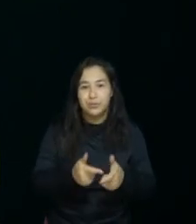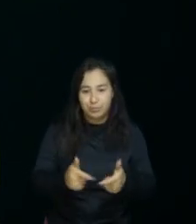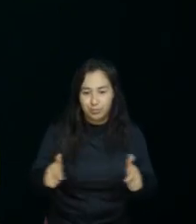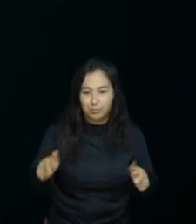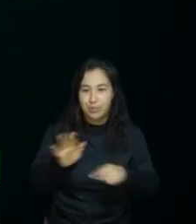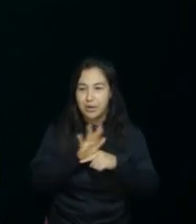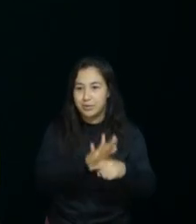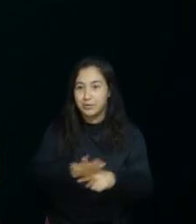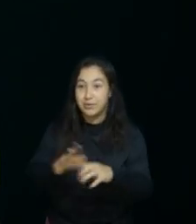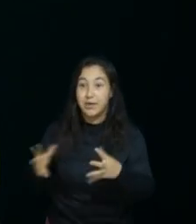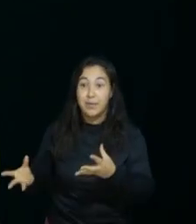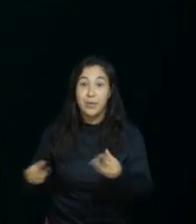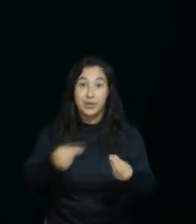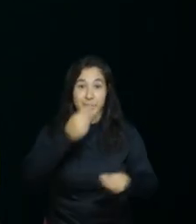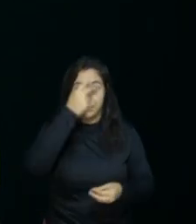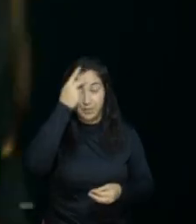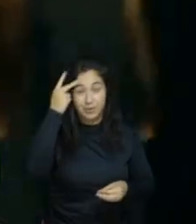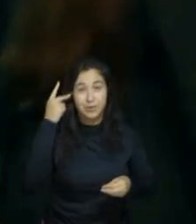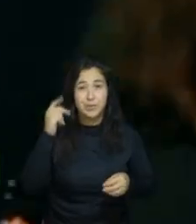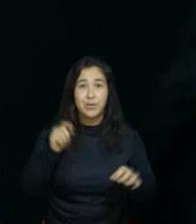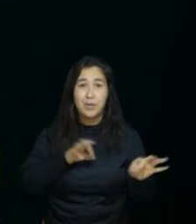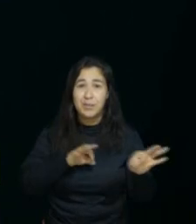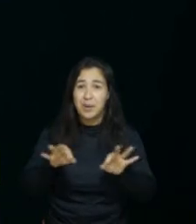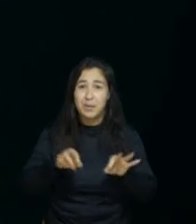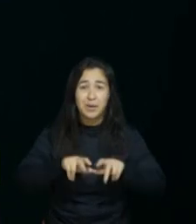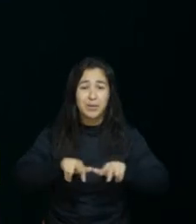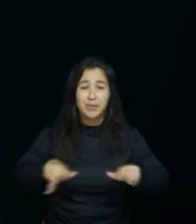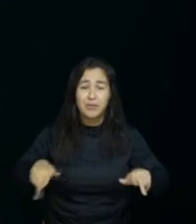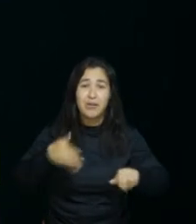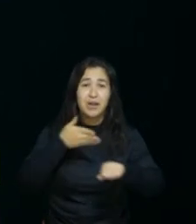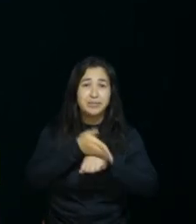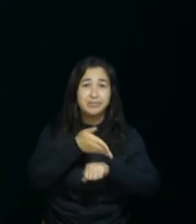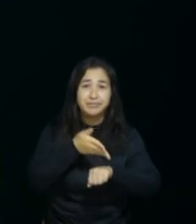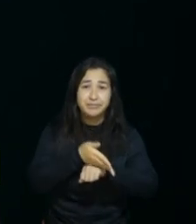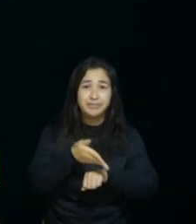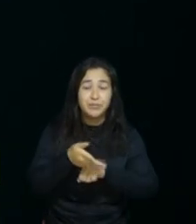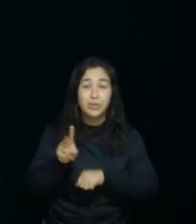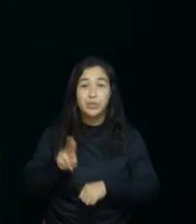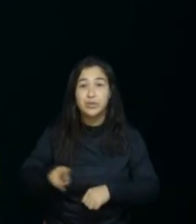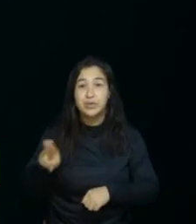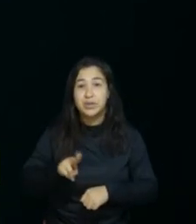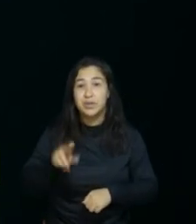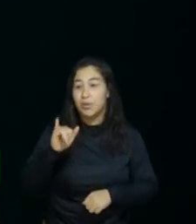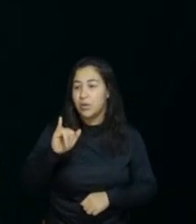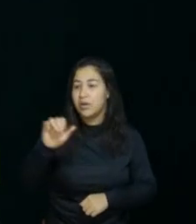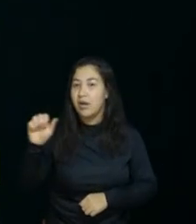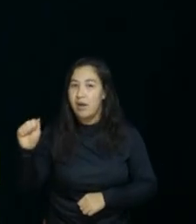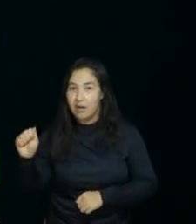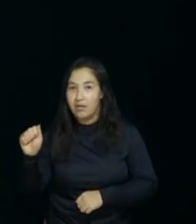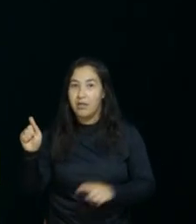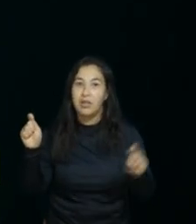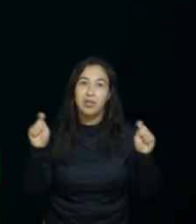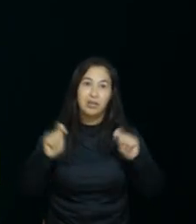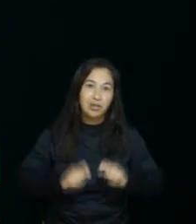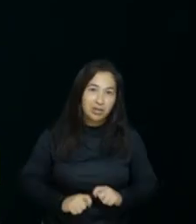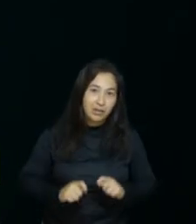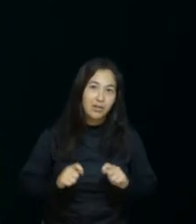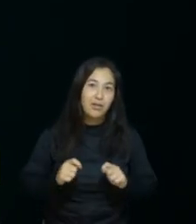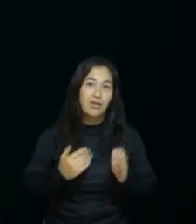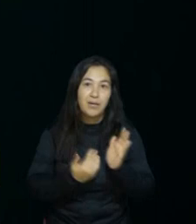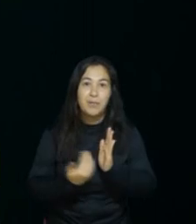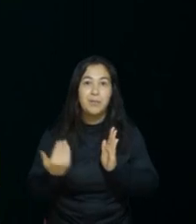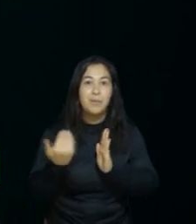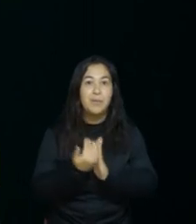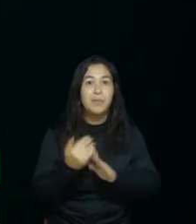a gente fez várias medidas internas, usando, inclusive, a inteligência artificial, para que nós possamos fazer o mais